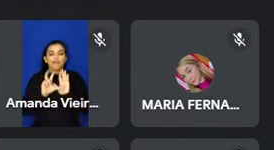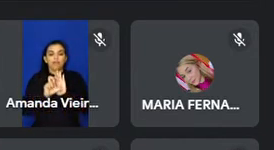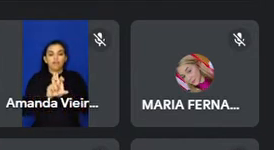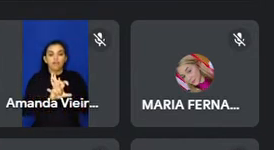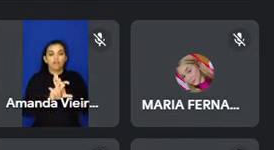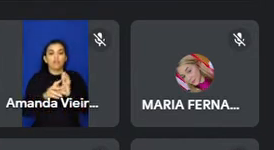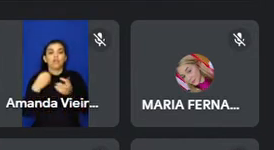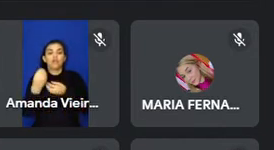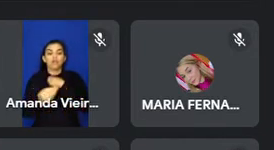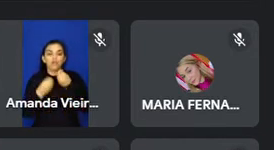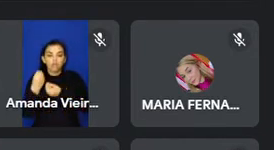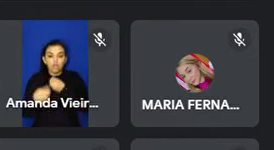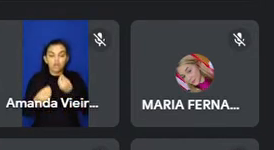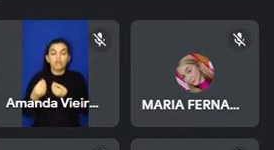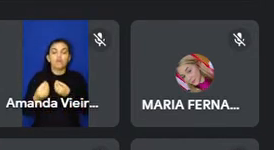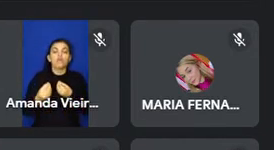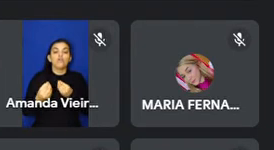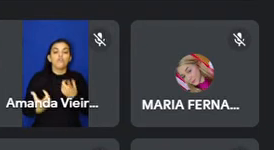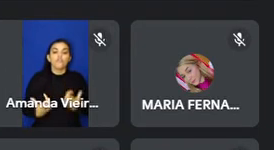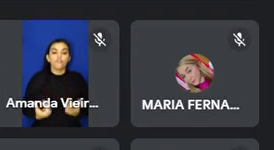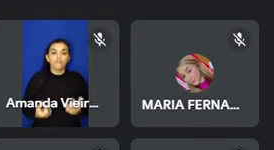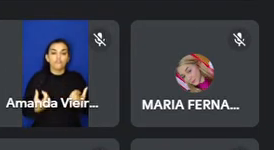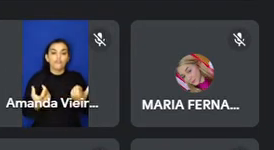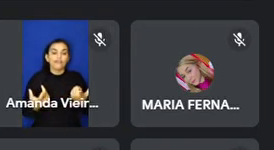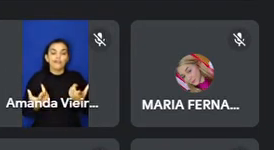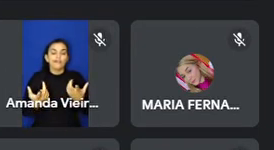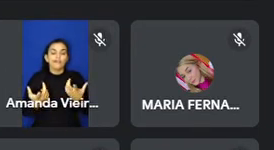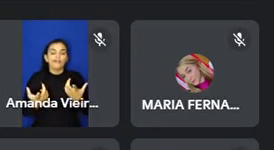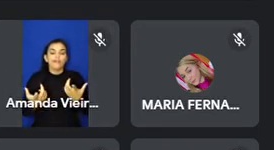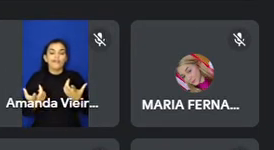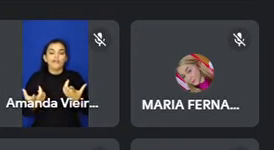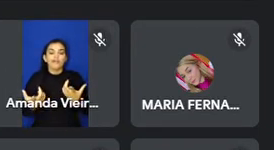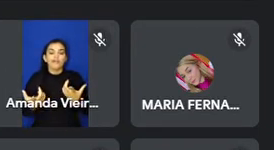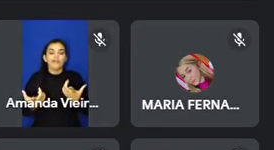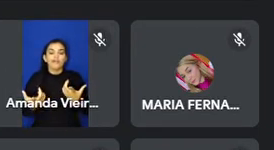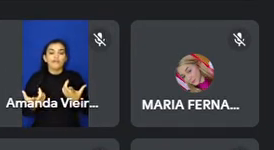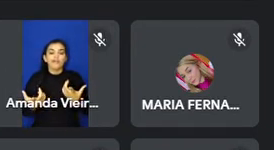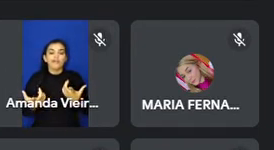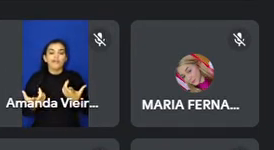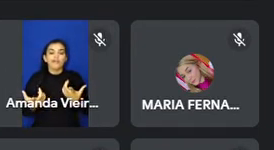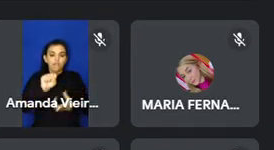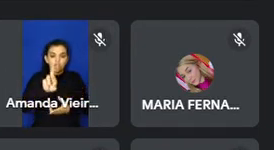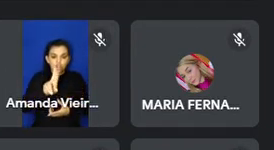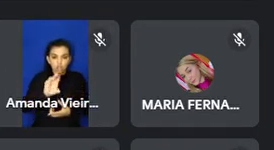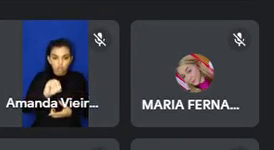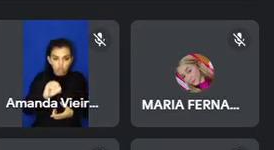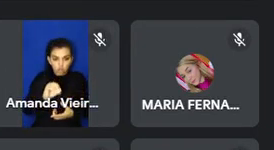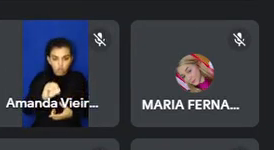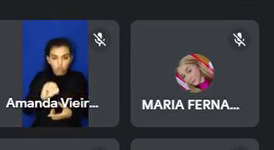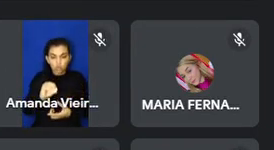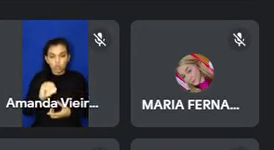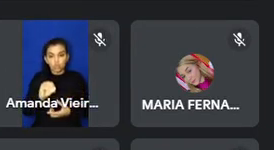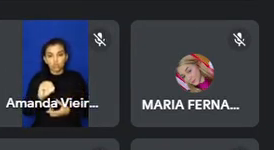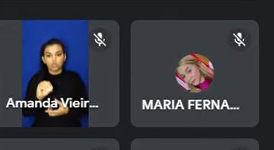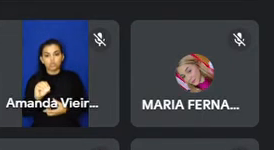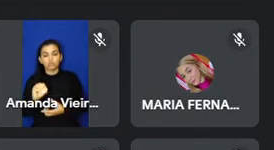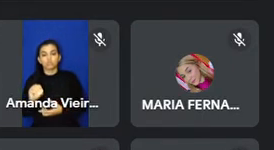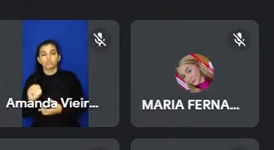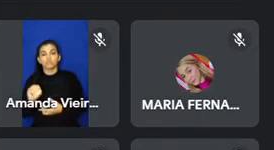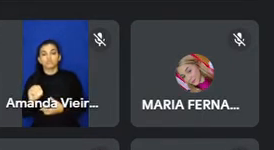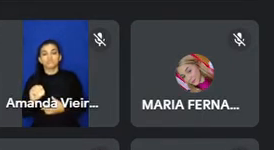daquele vírus, daquela bactéria, esse soro rico em anticorpos, eles conseguem atuar, conseguem